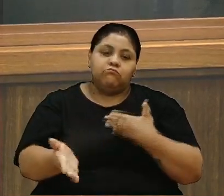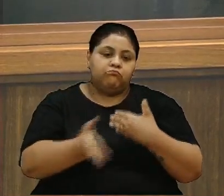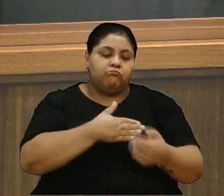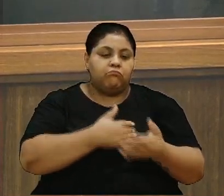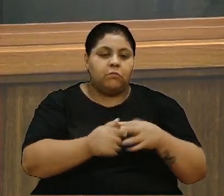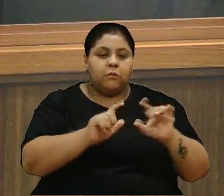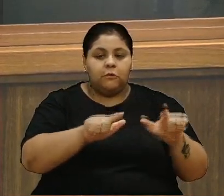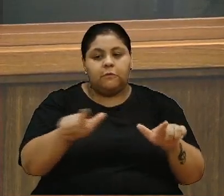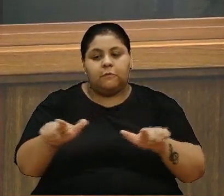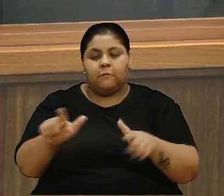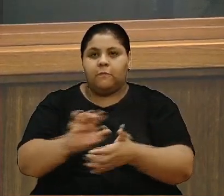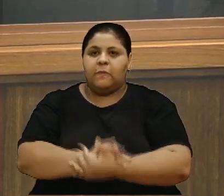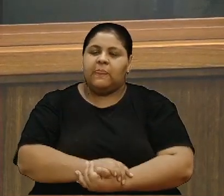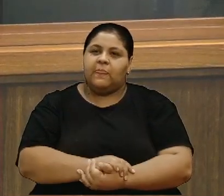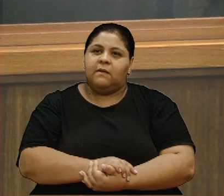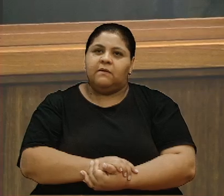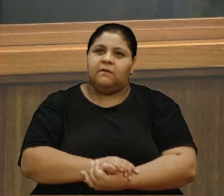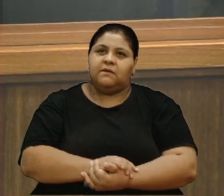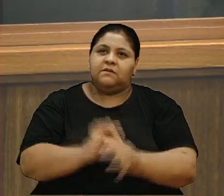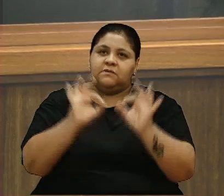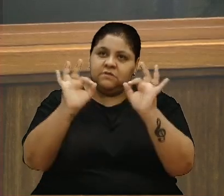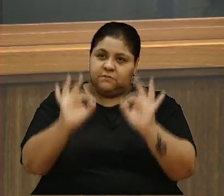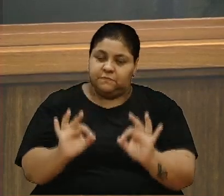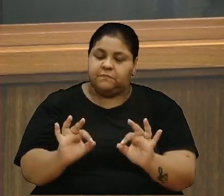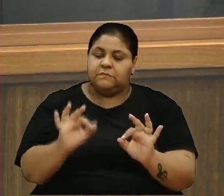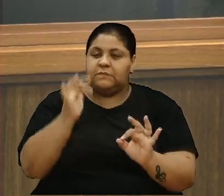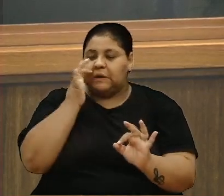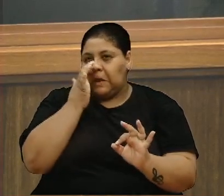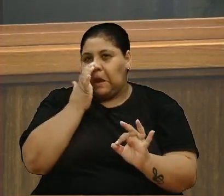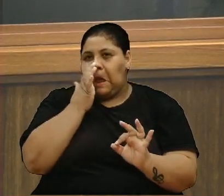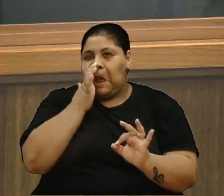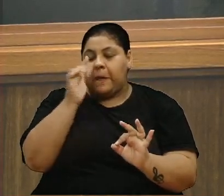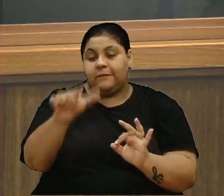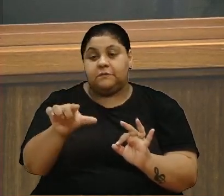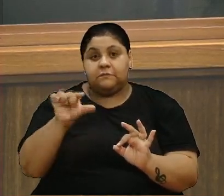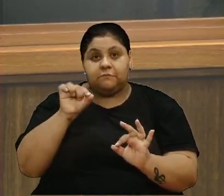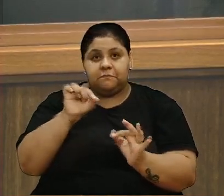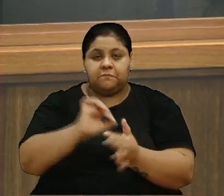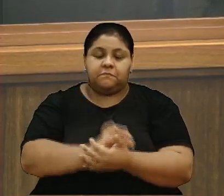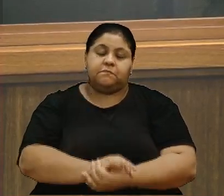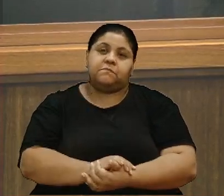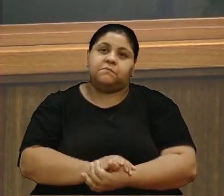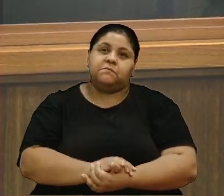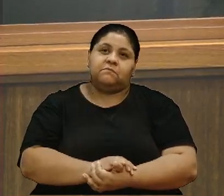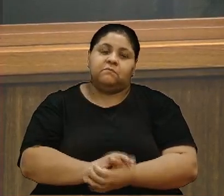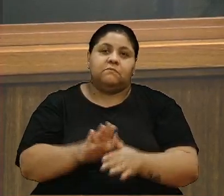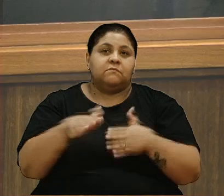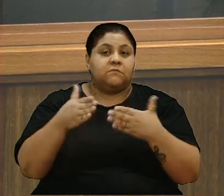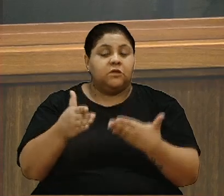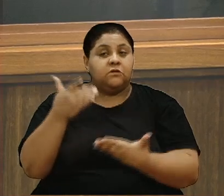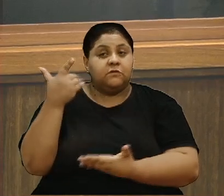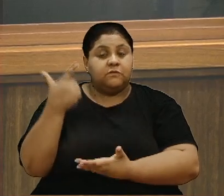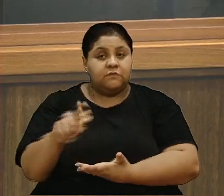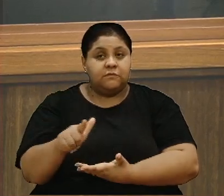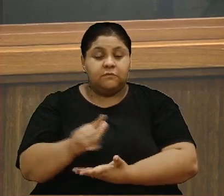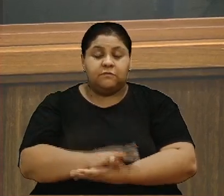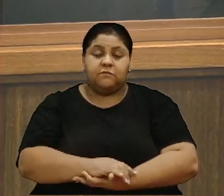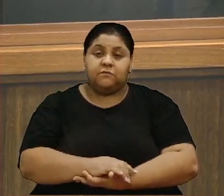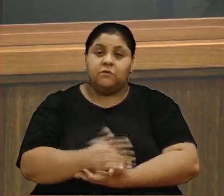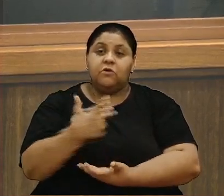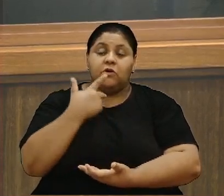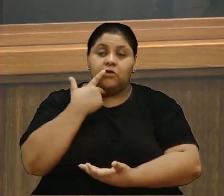espaço, a coerência nas suas decisões. Então, mais uma vez, eu friso